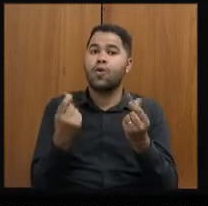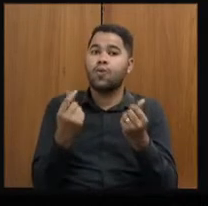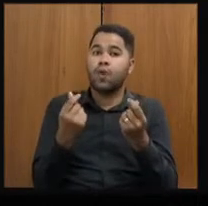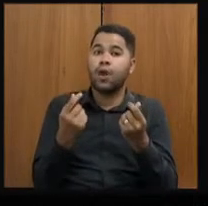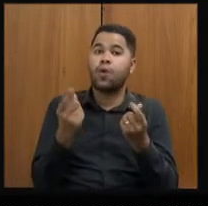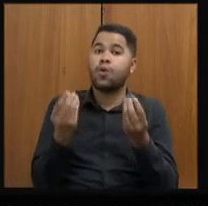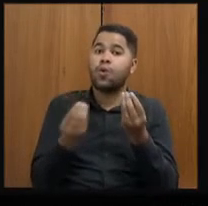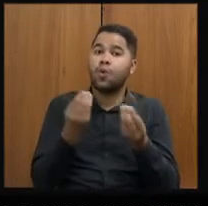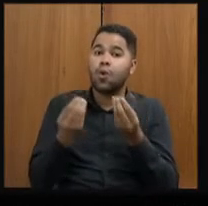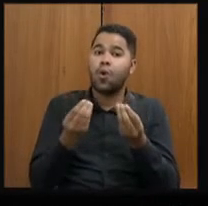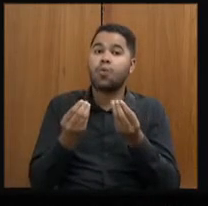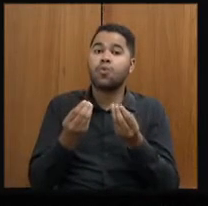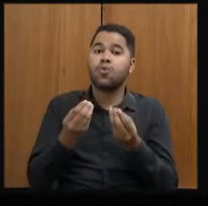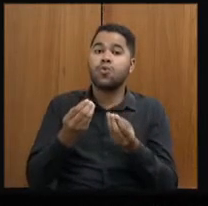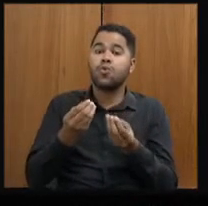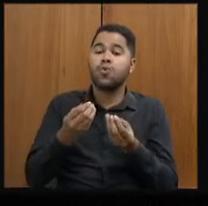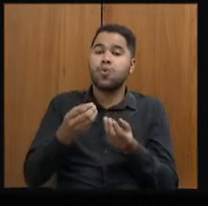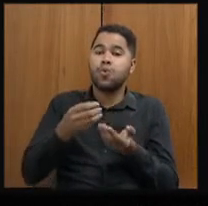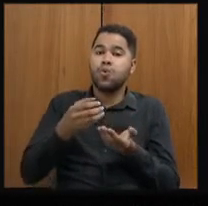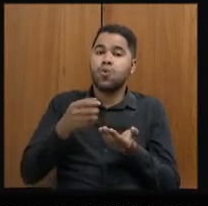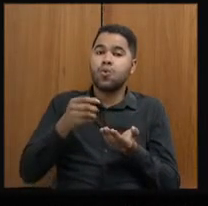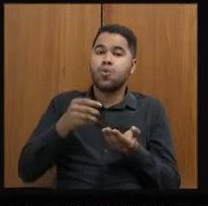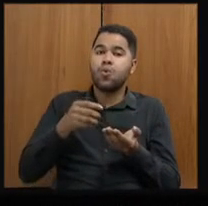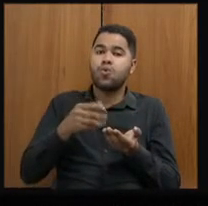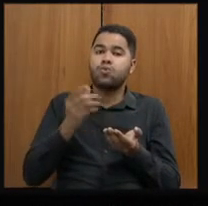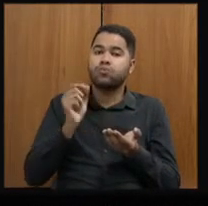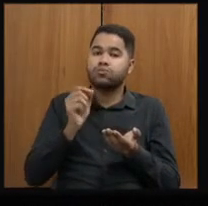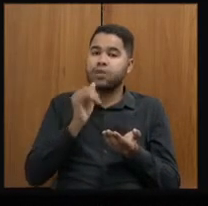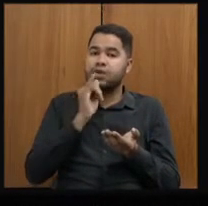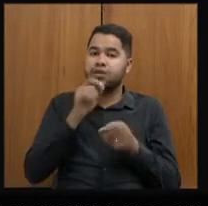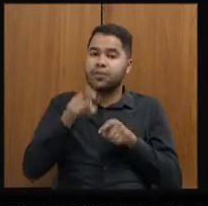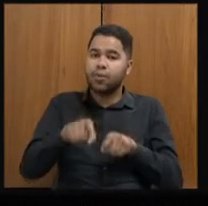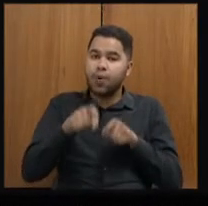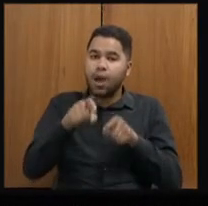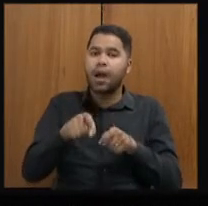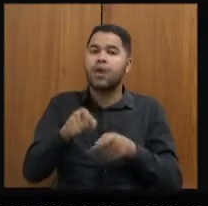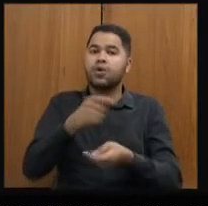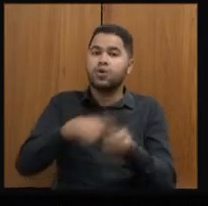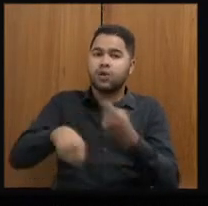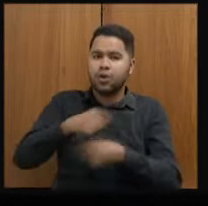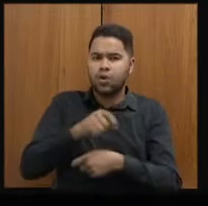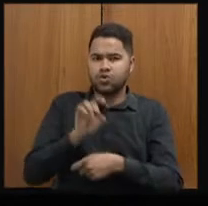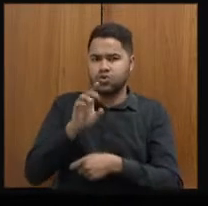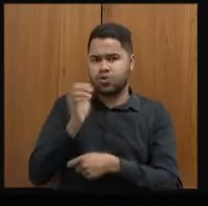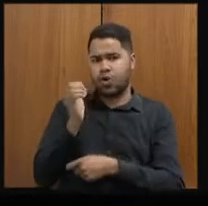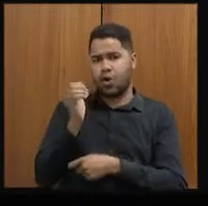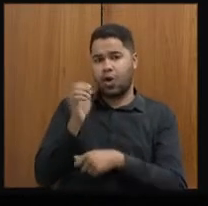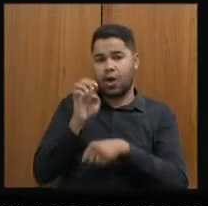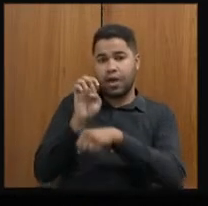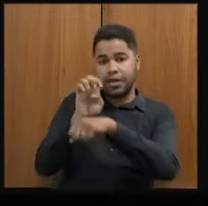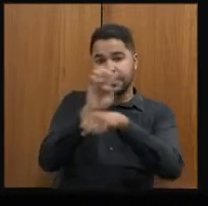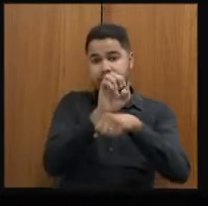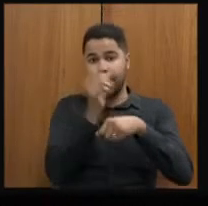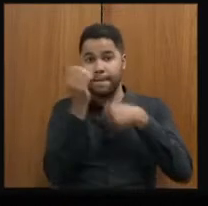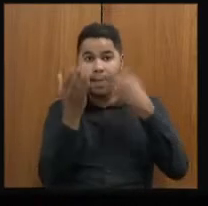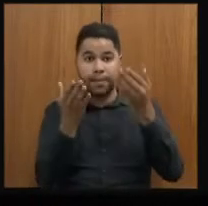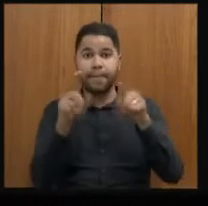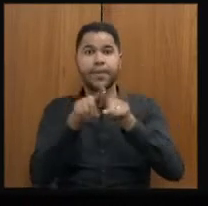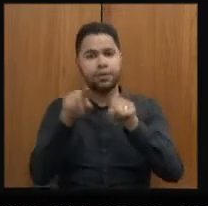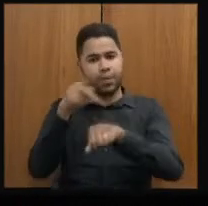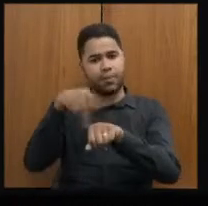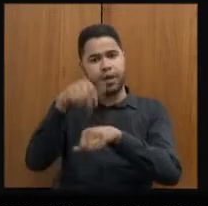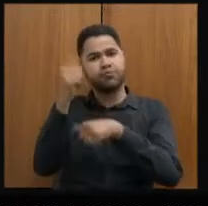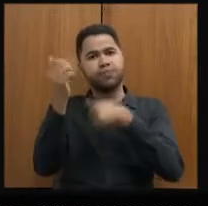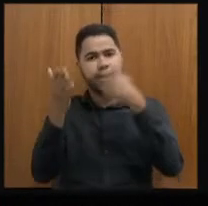do agronegócio Mineiro principalmente não só para o comércio interestadual mas também para as exportações